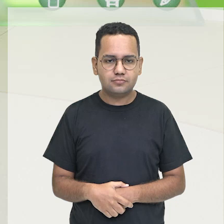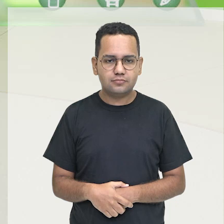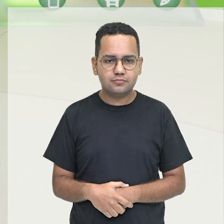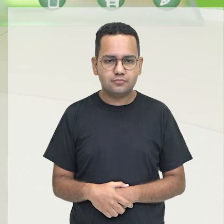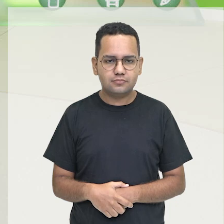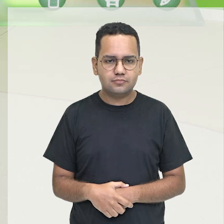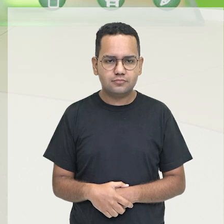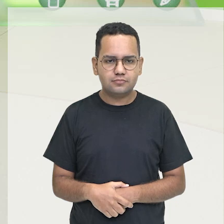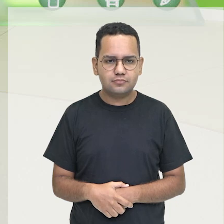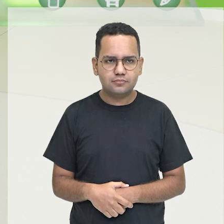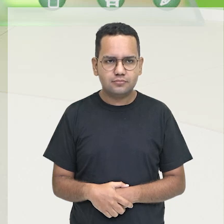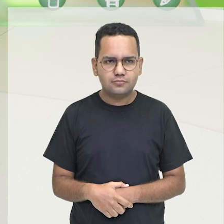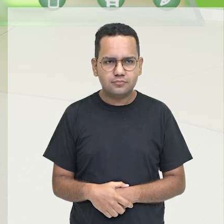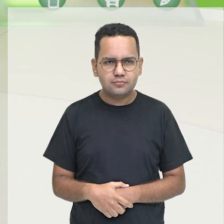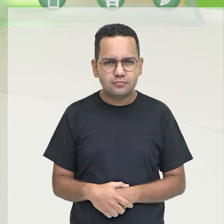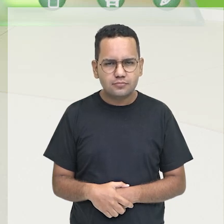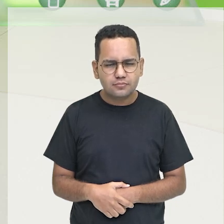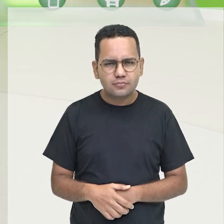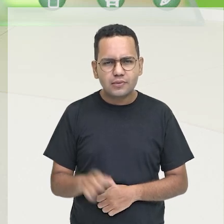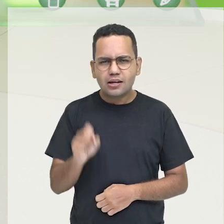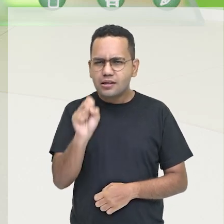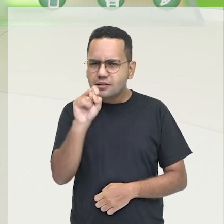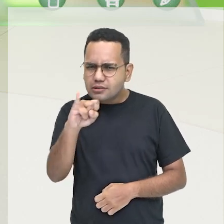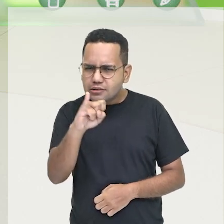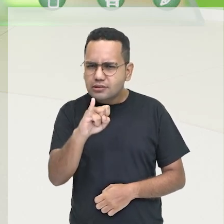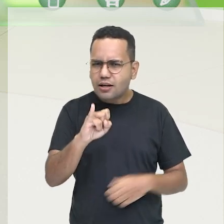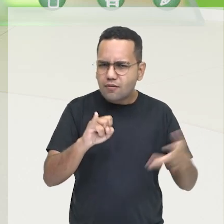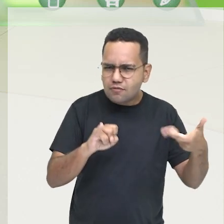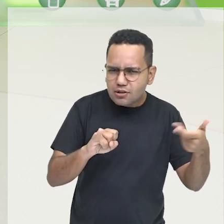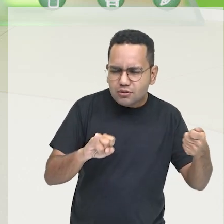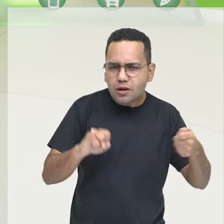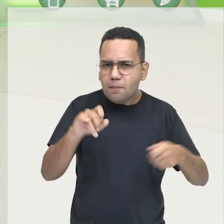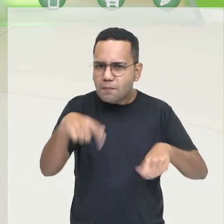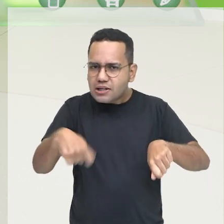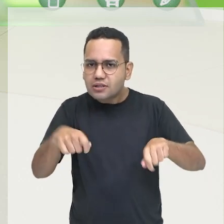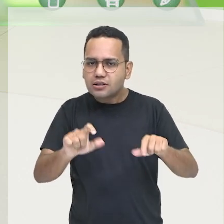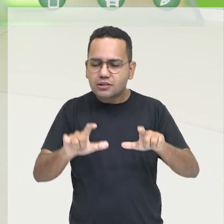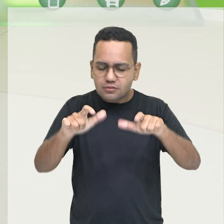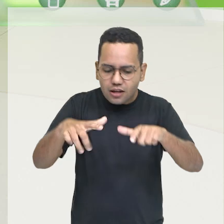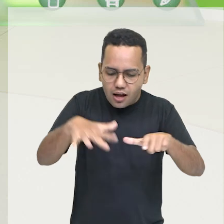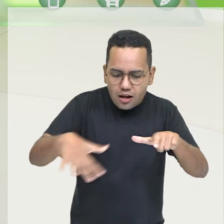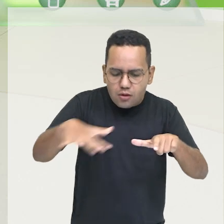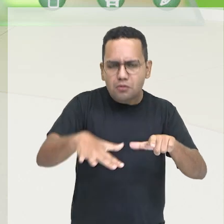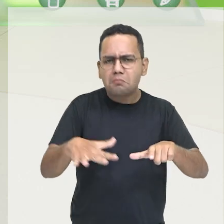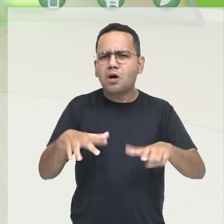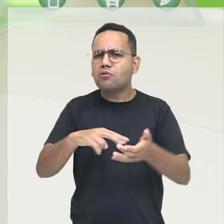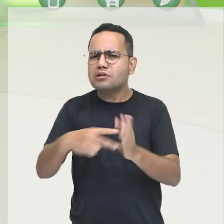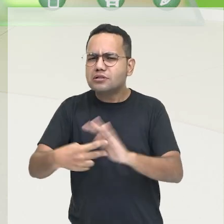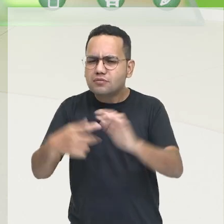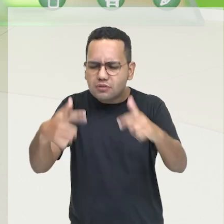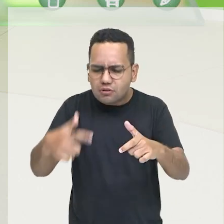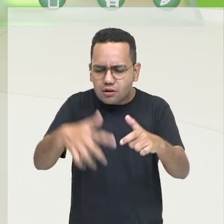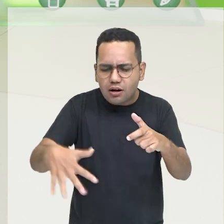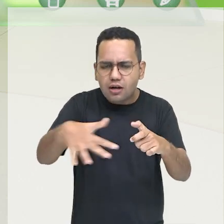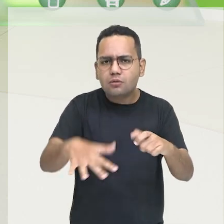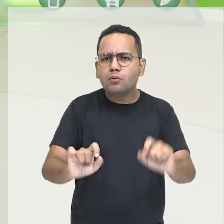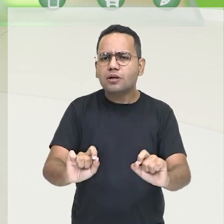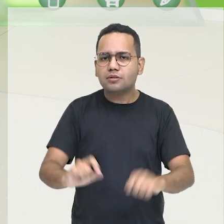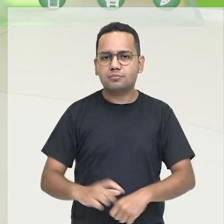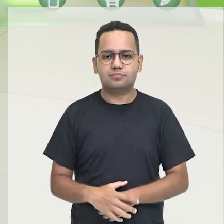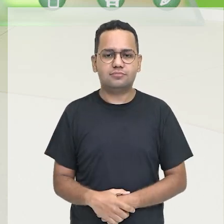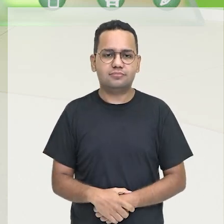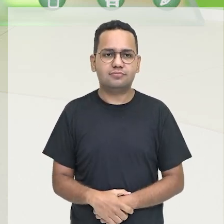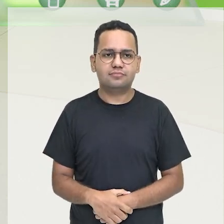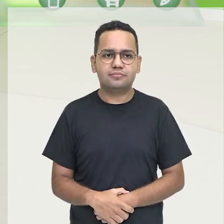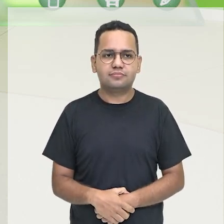dúvida se a velocidade depende do espaço e do tempo então o que é o espaço